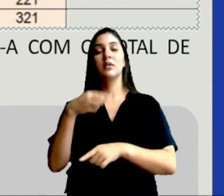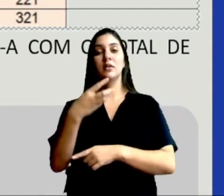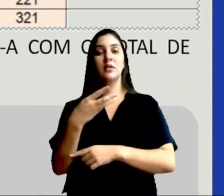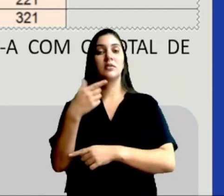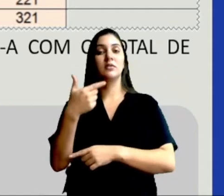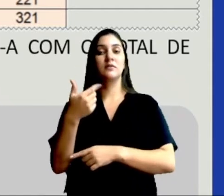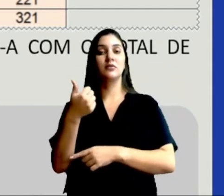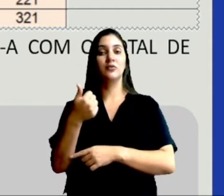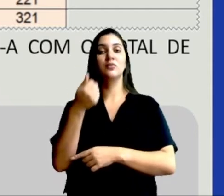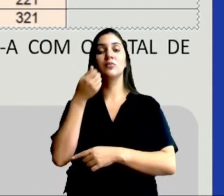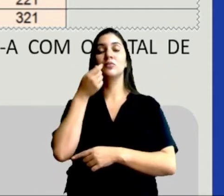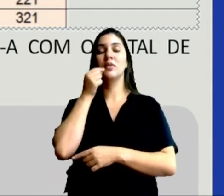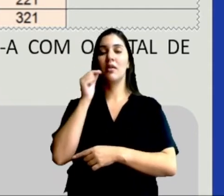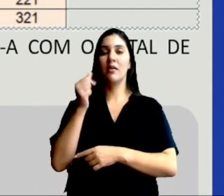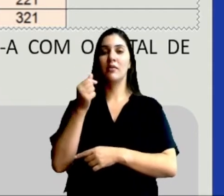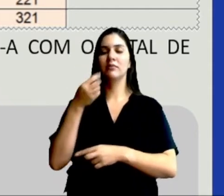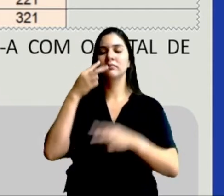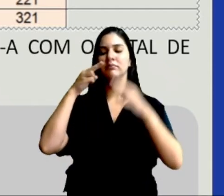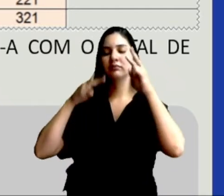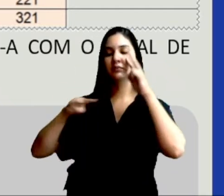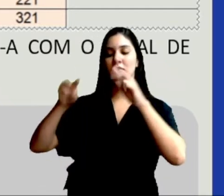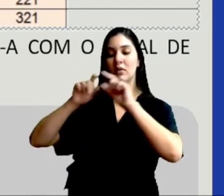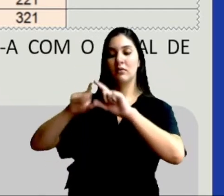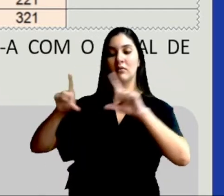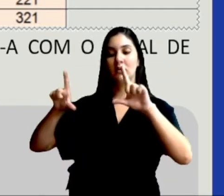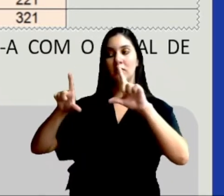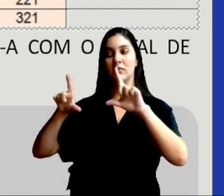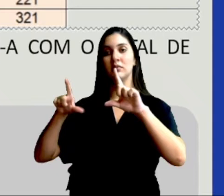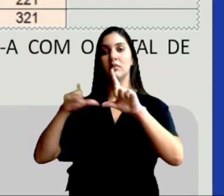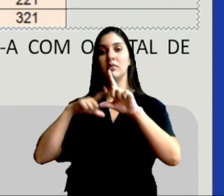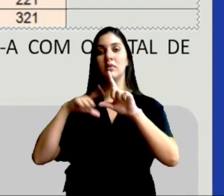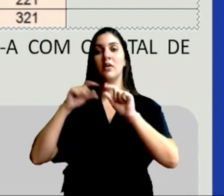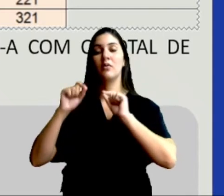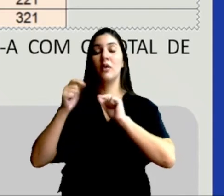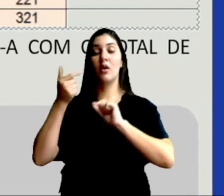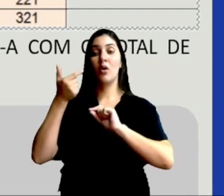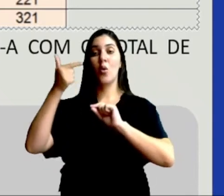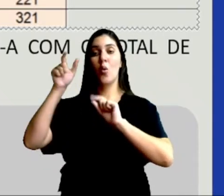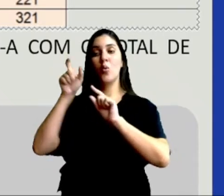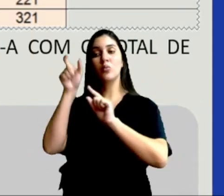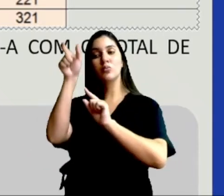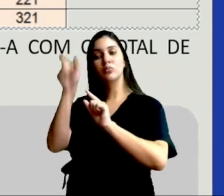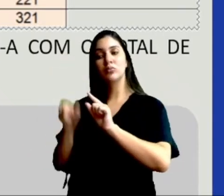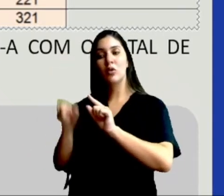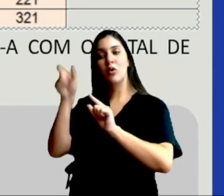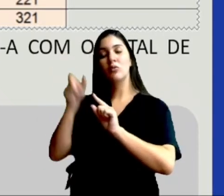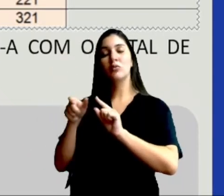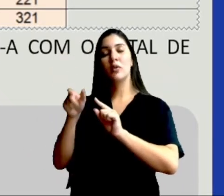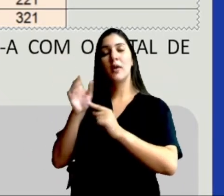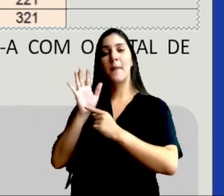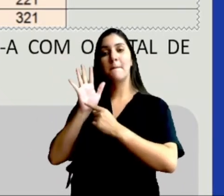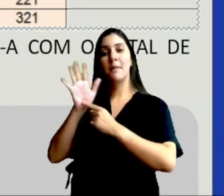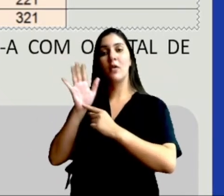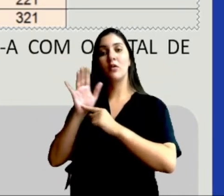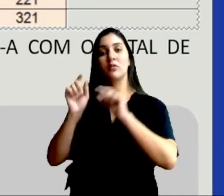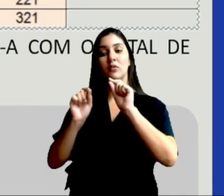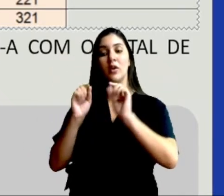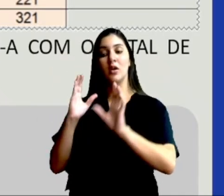321 salgados. Vejam aí que a tabela tem uma outra coluna que informa o total